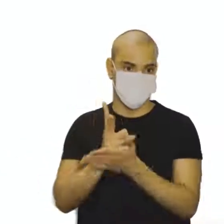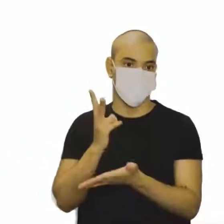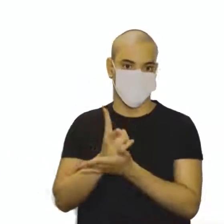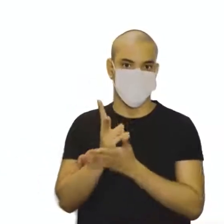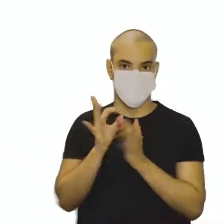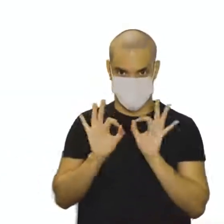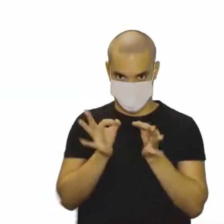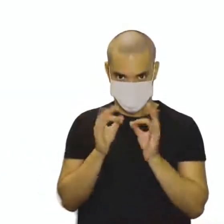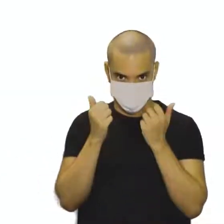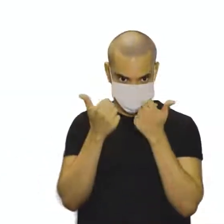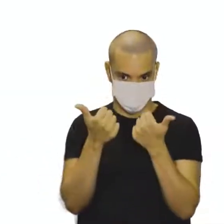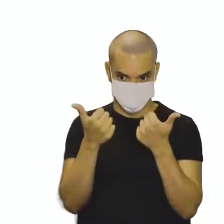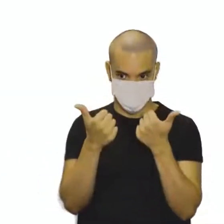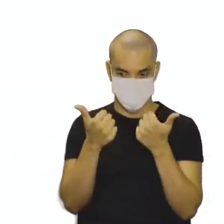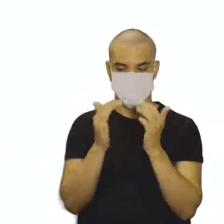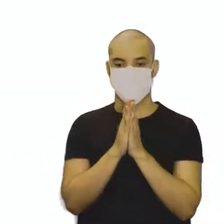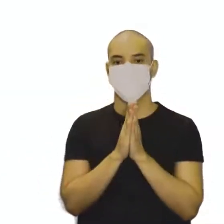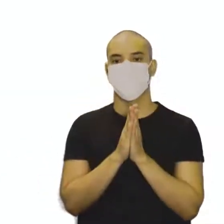tudo bem?